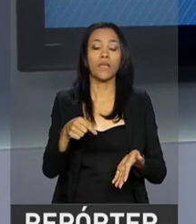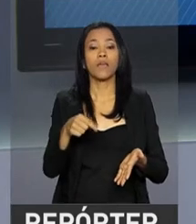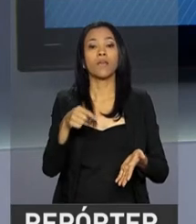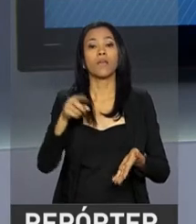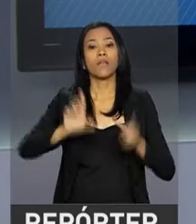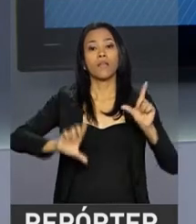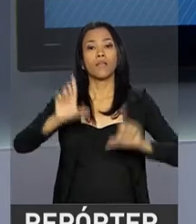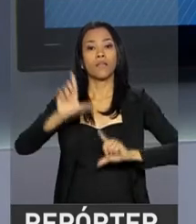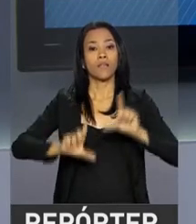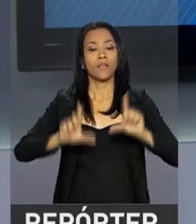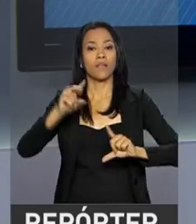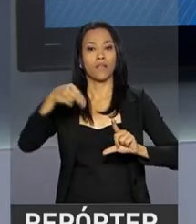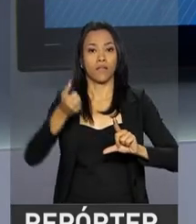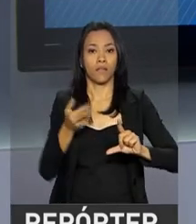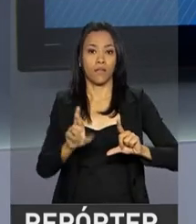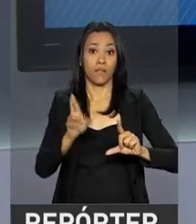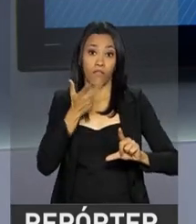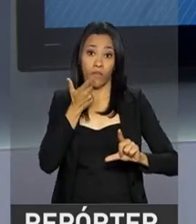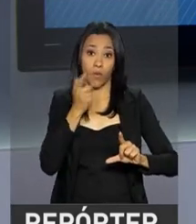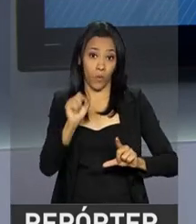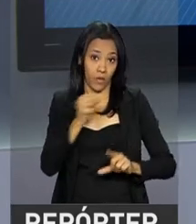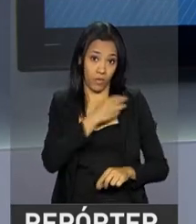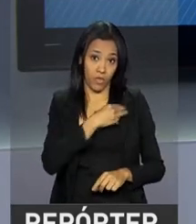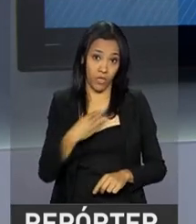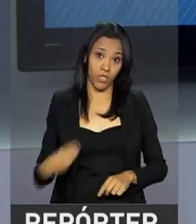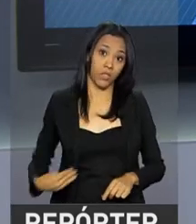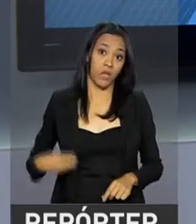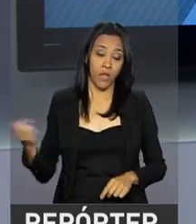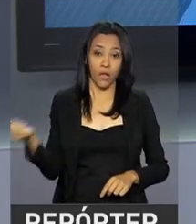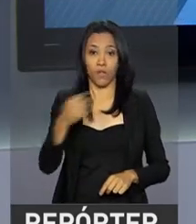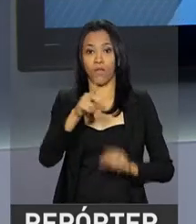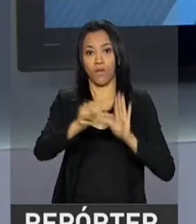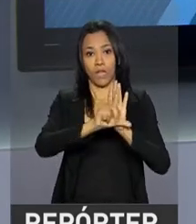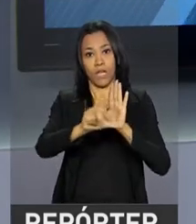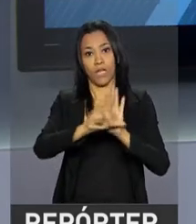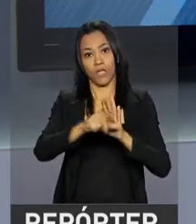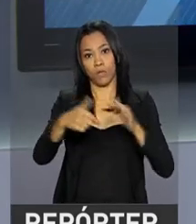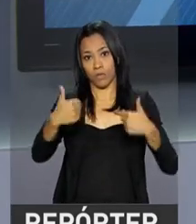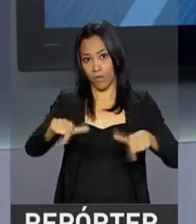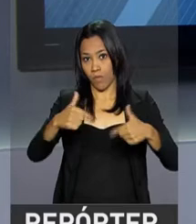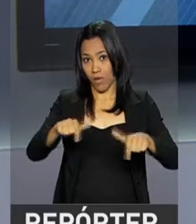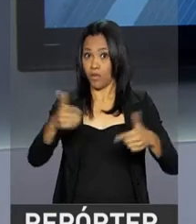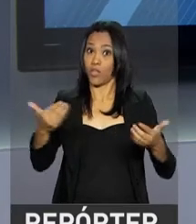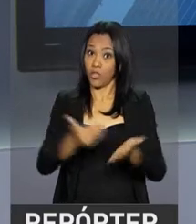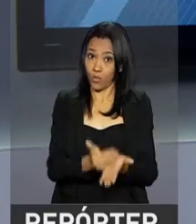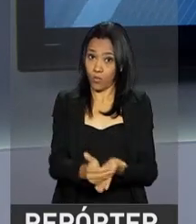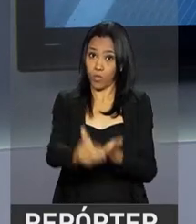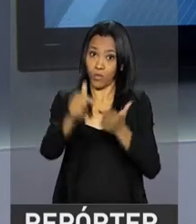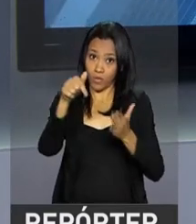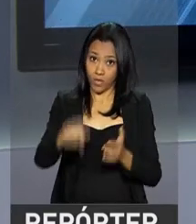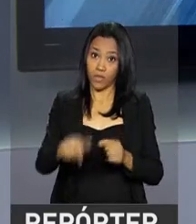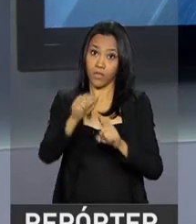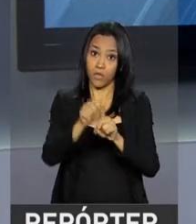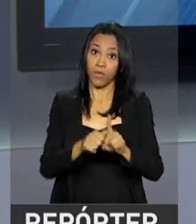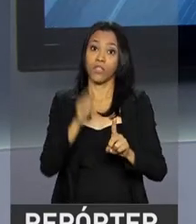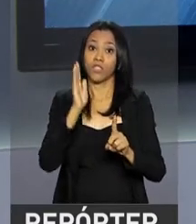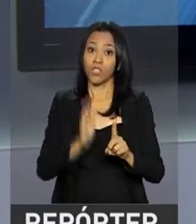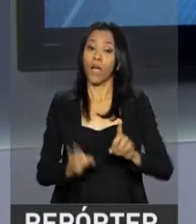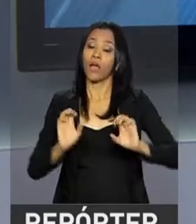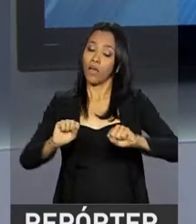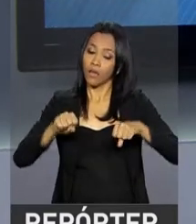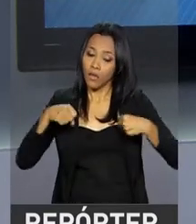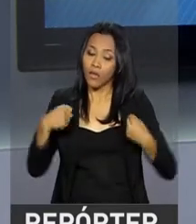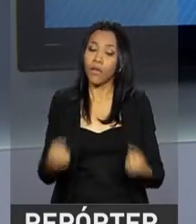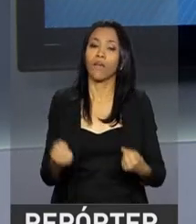aqui da nbr o ministro destacou que a nova lei trabalhista que entrou em vigor neste mês já é responsável por recuperar vagas de